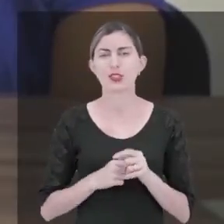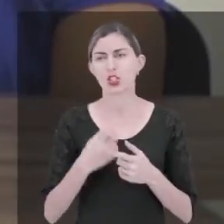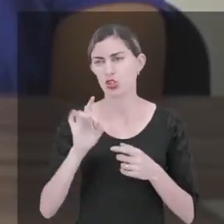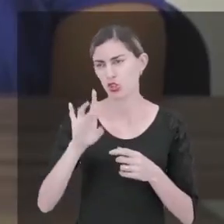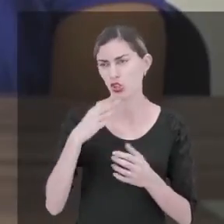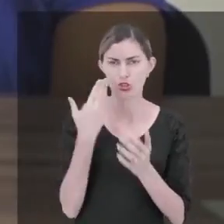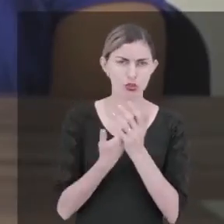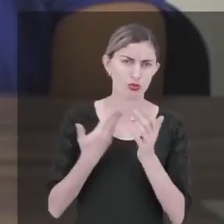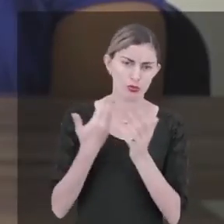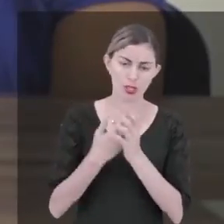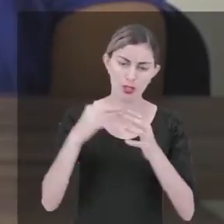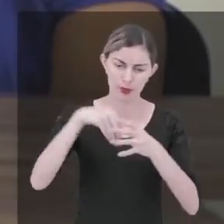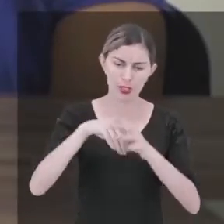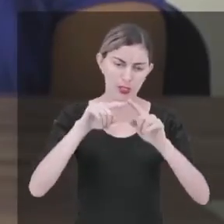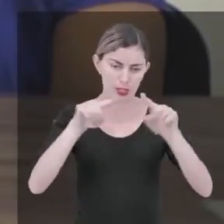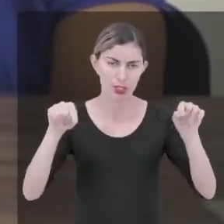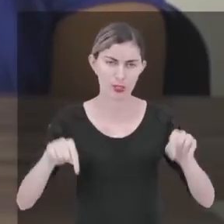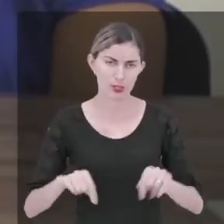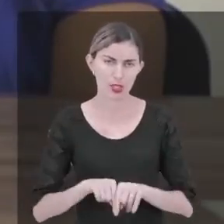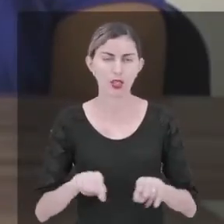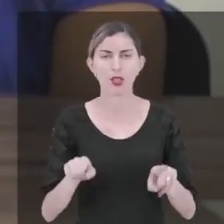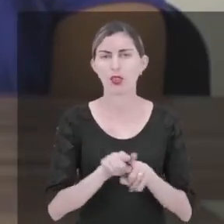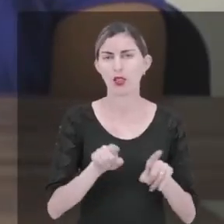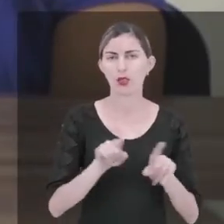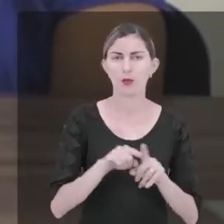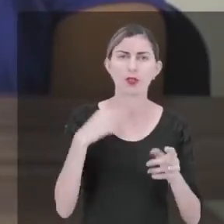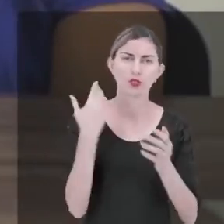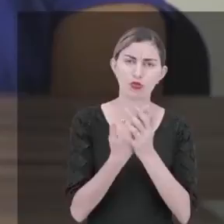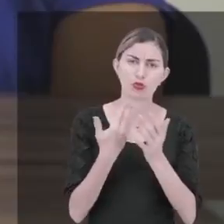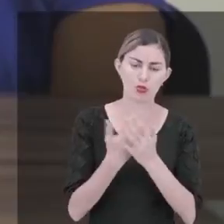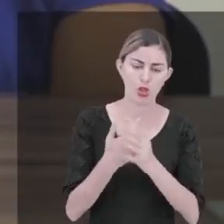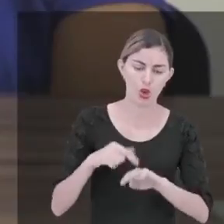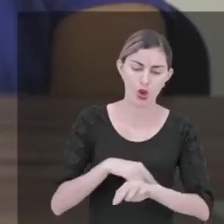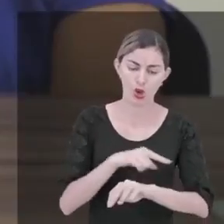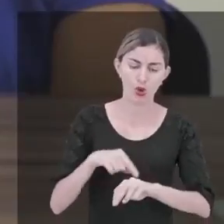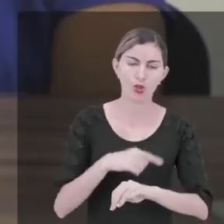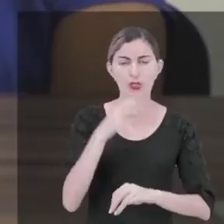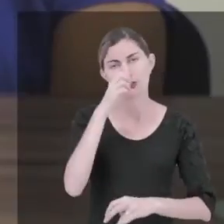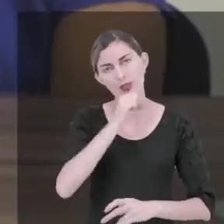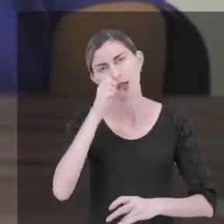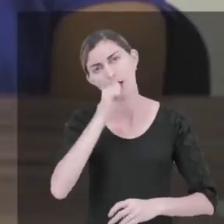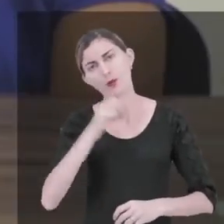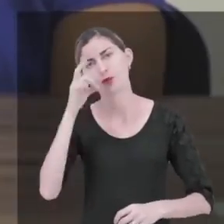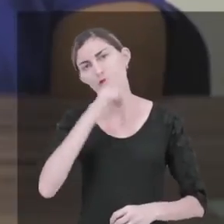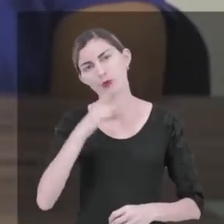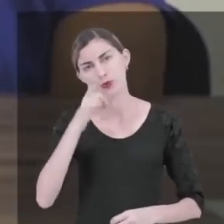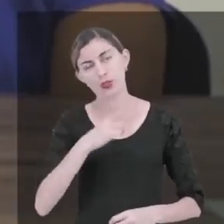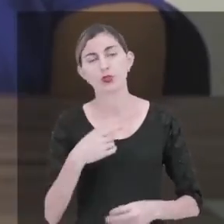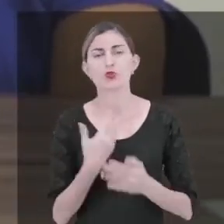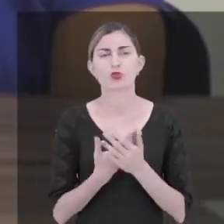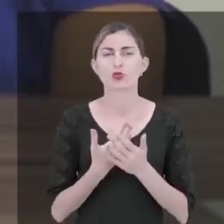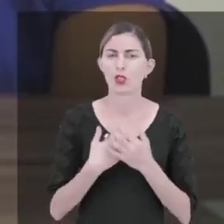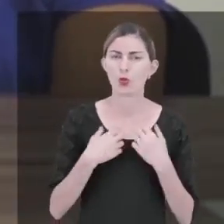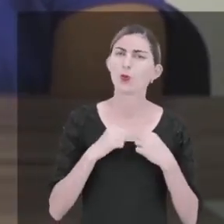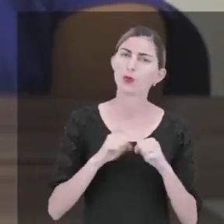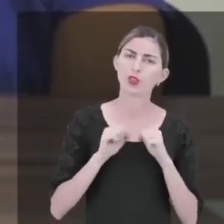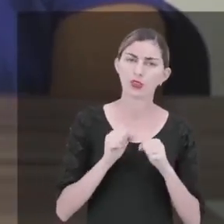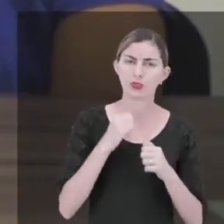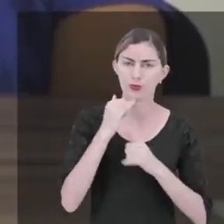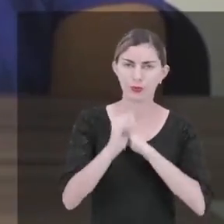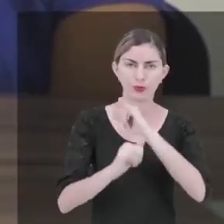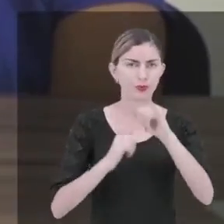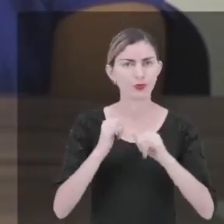a gente não só estudava dentro da sala de aula, quanto a gente estudava nas horas livres, sábado, domingo, enfim. E eu